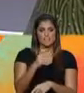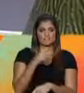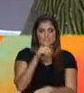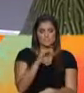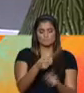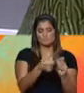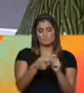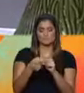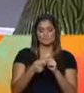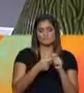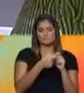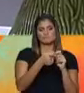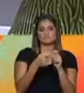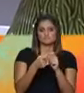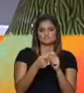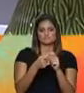lado,